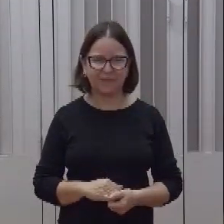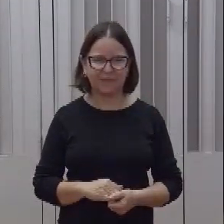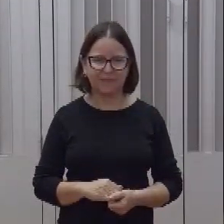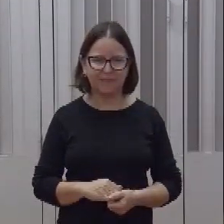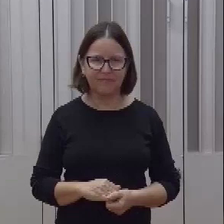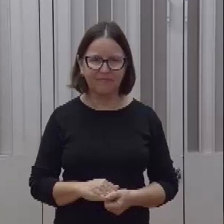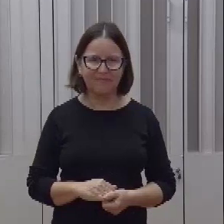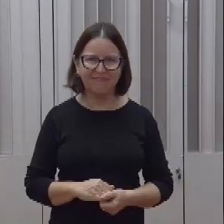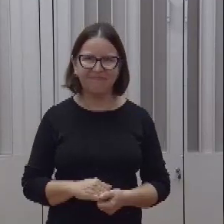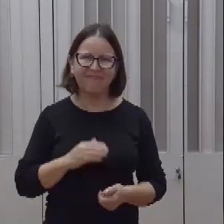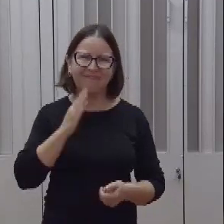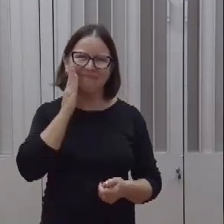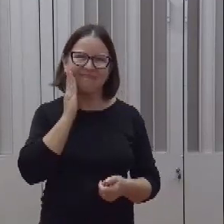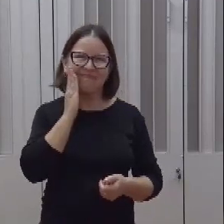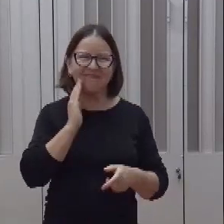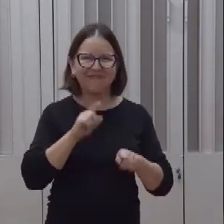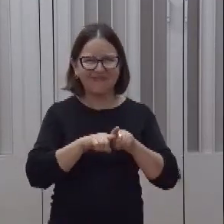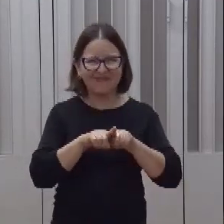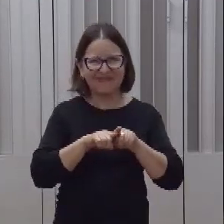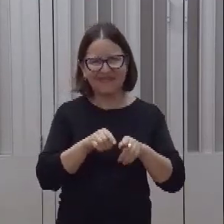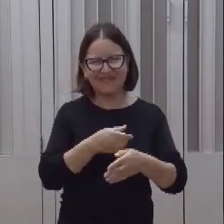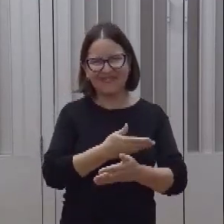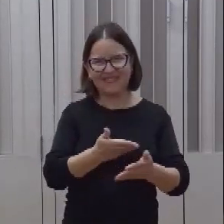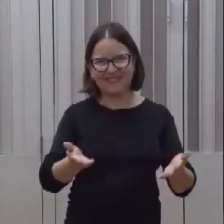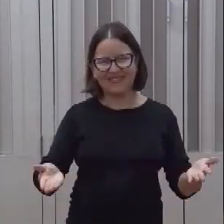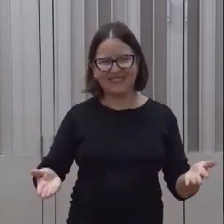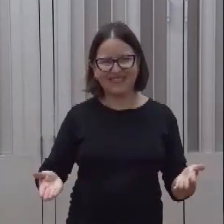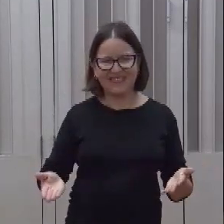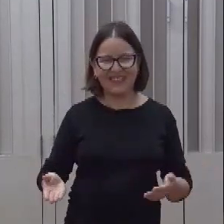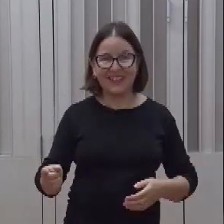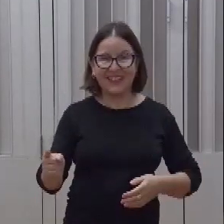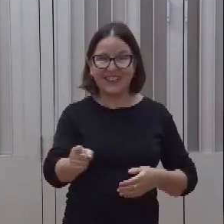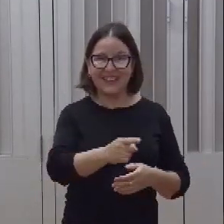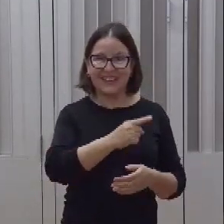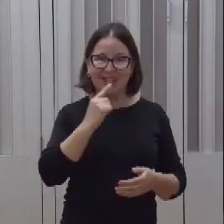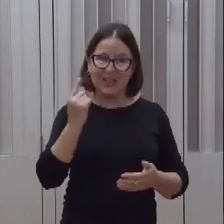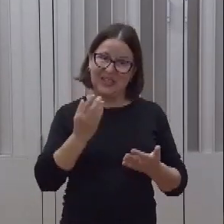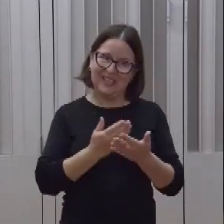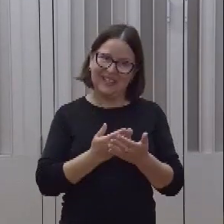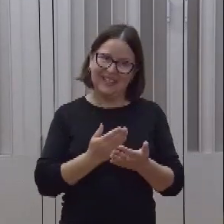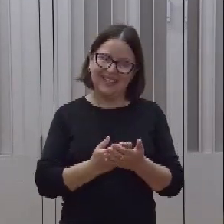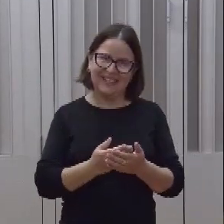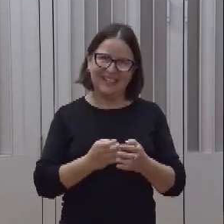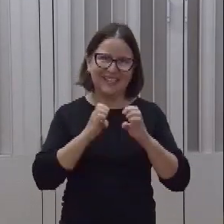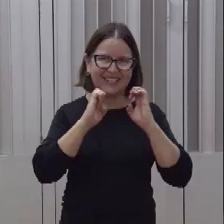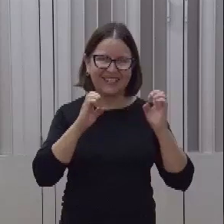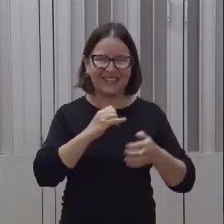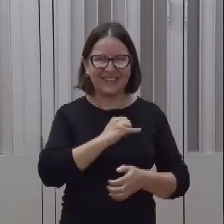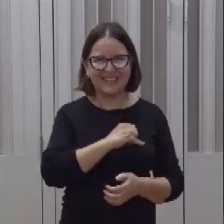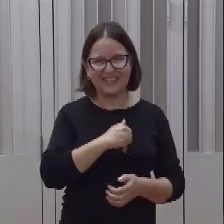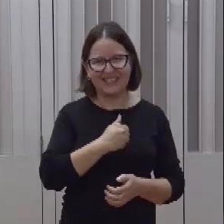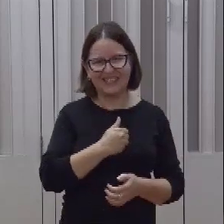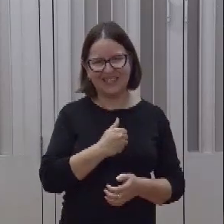Meus queridos irmãos, nós temos andado no Evangelho de João.